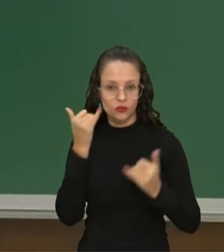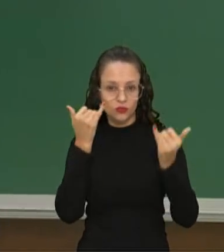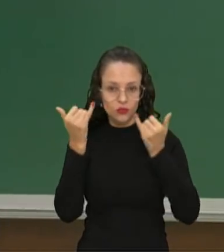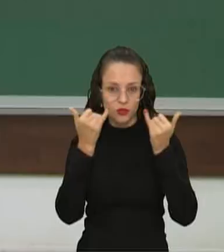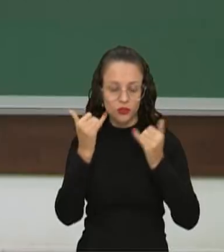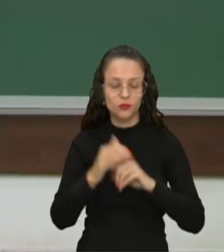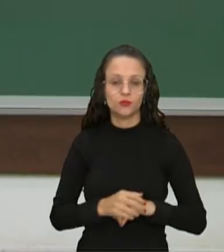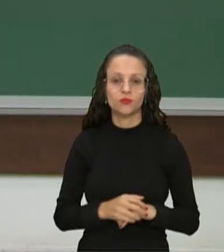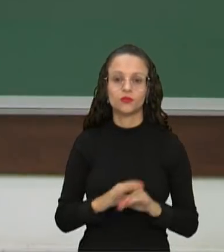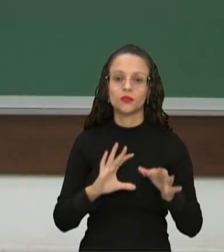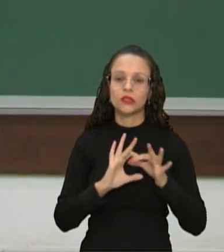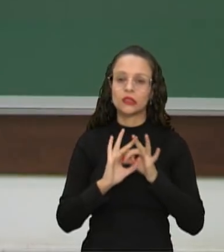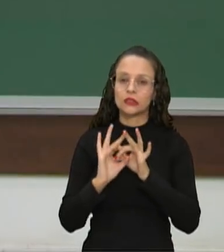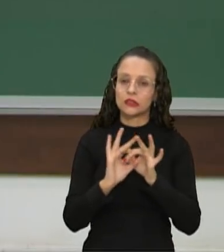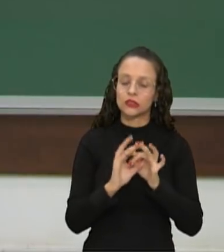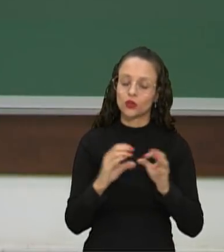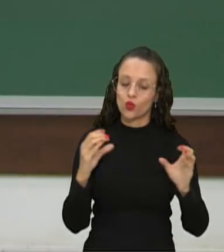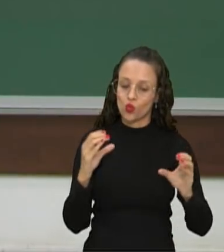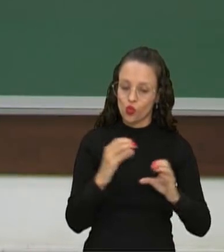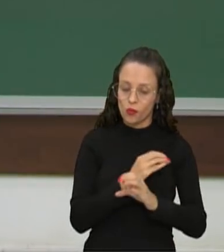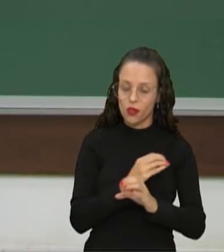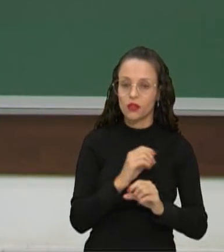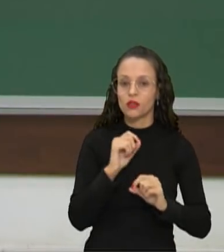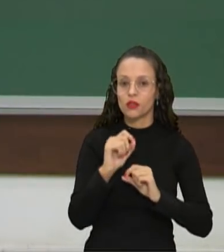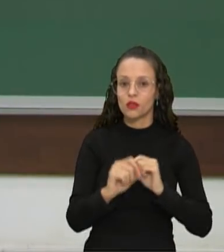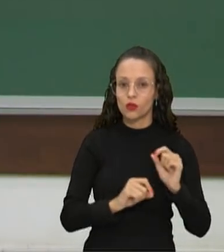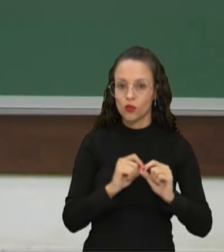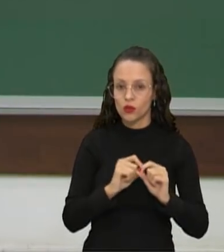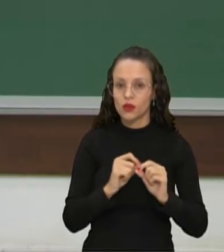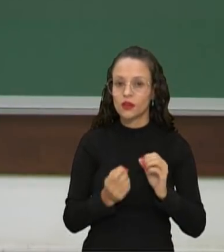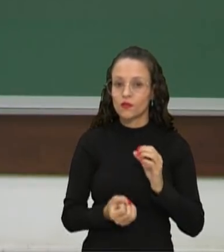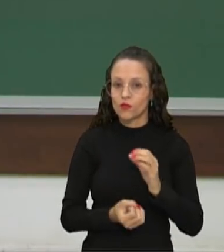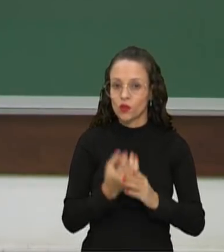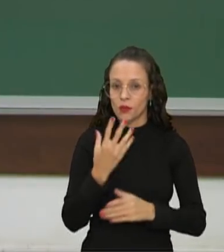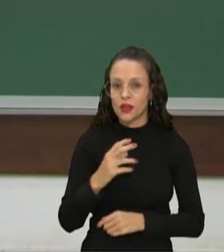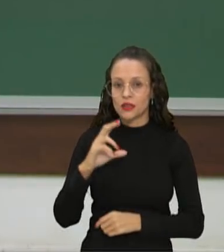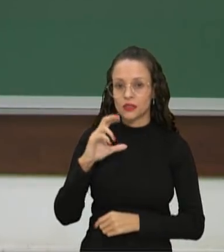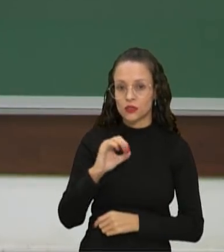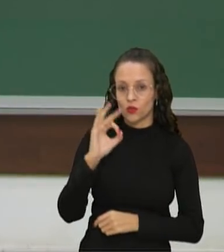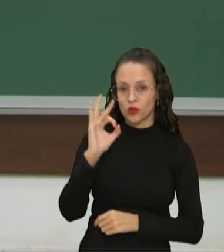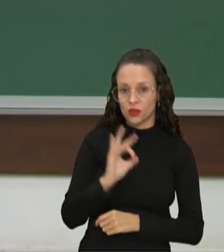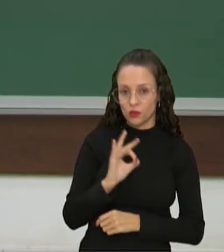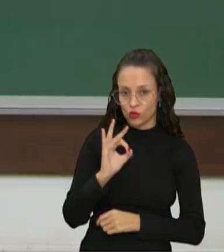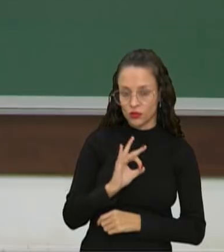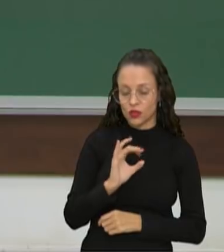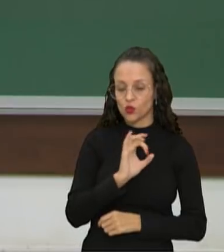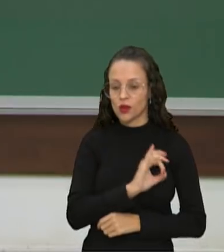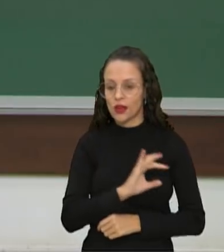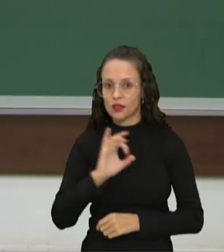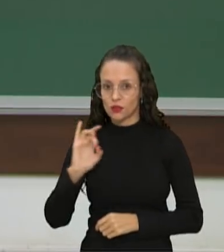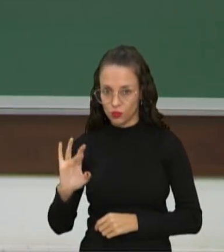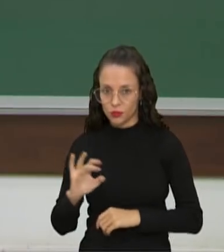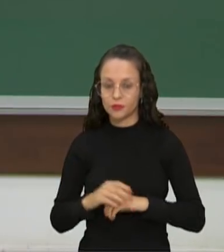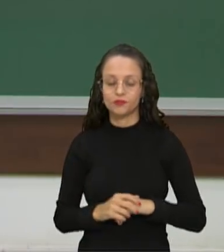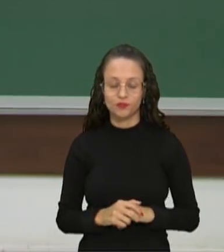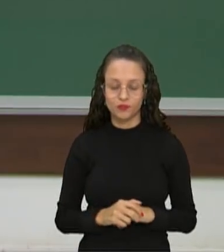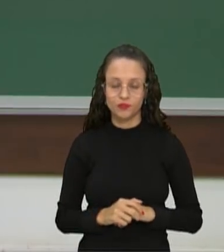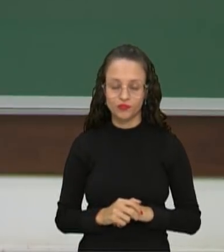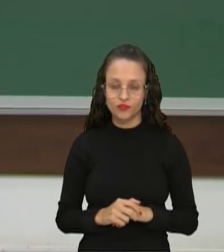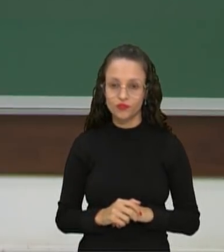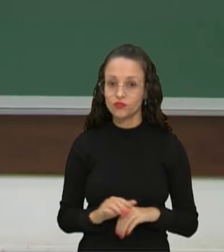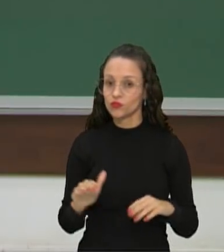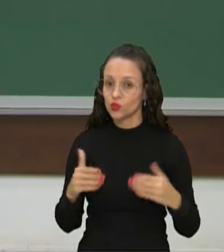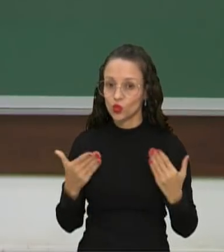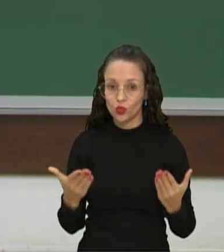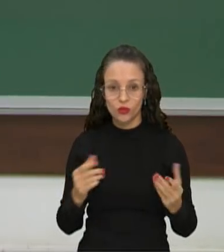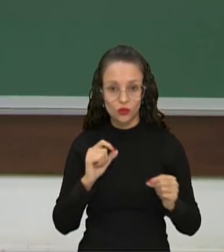quando a ligação é completa, eu posso afirmar para você que eu vou formar 50% de cada gameta, quando tem ligação gênica.